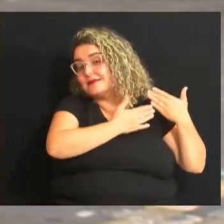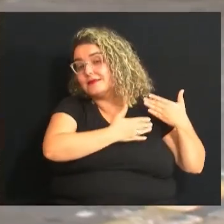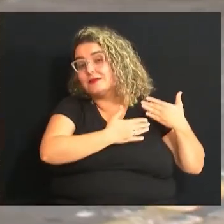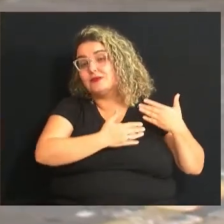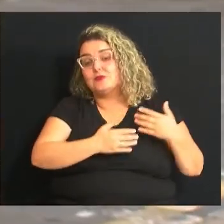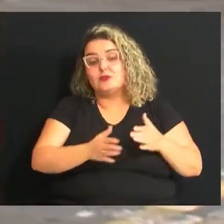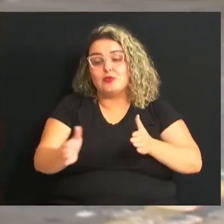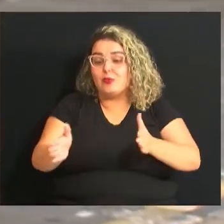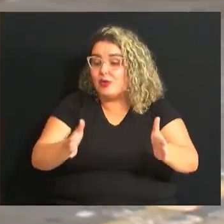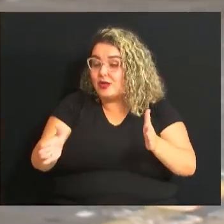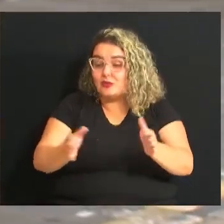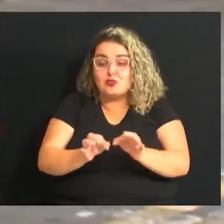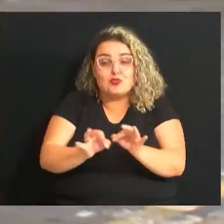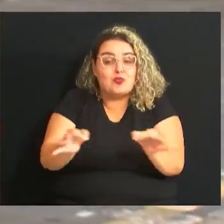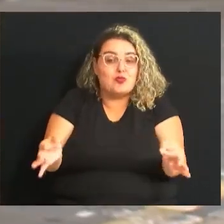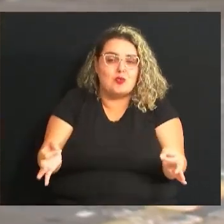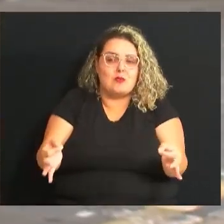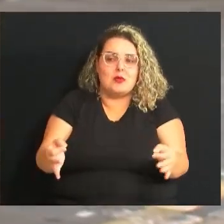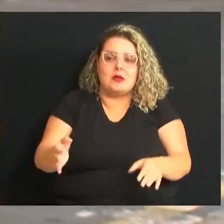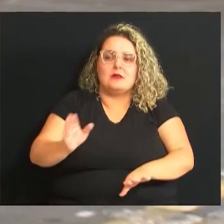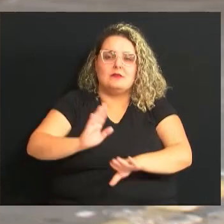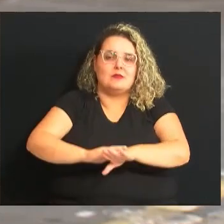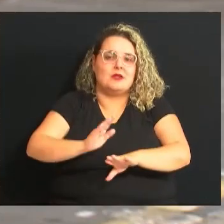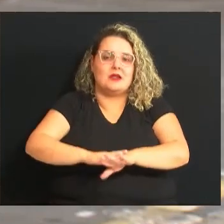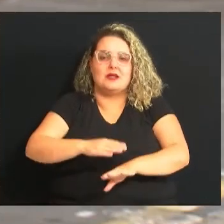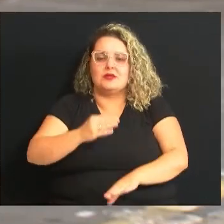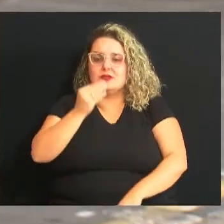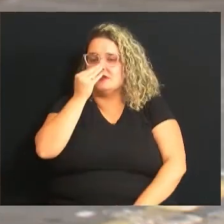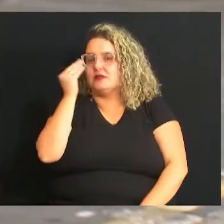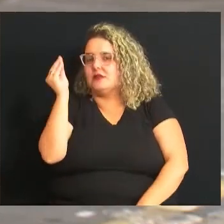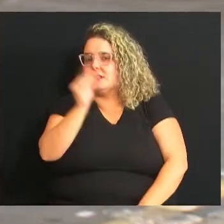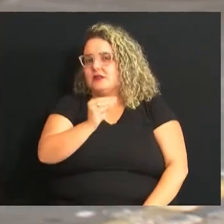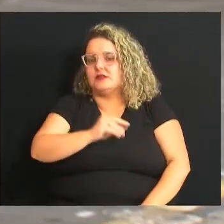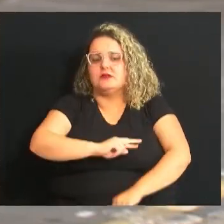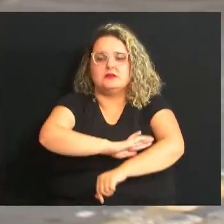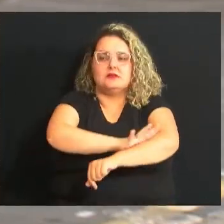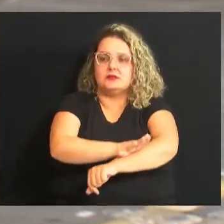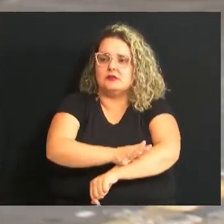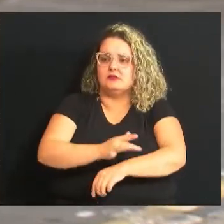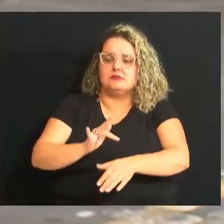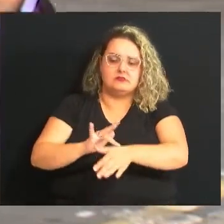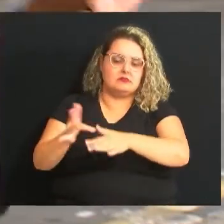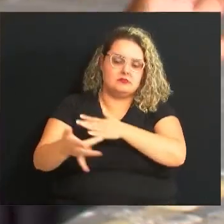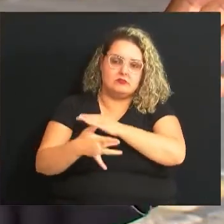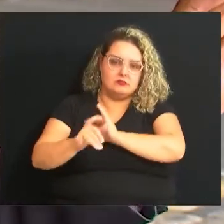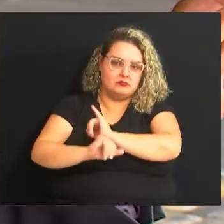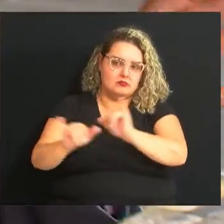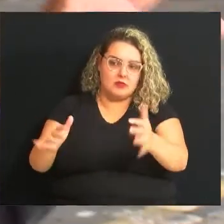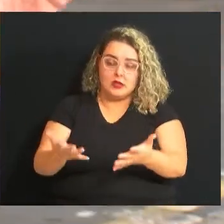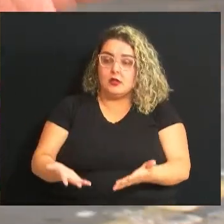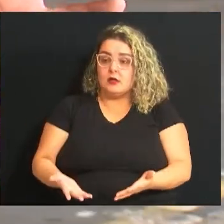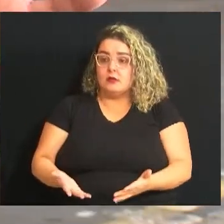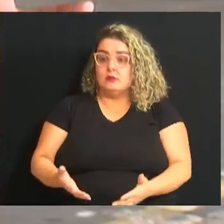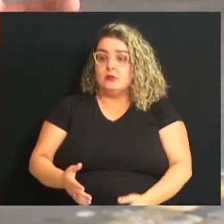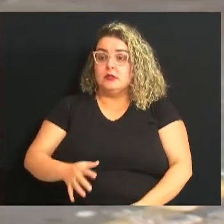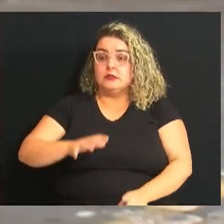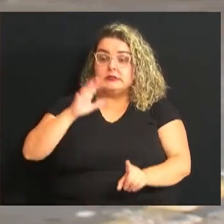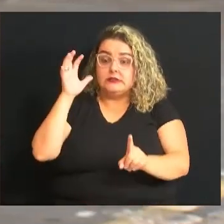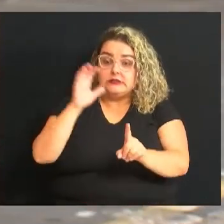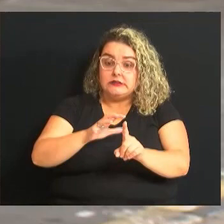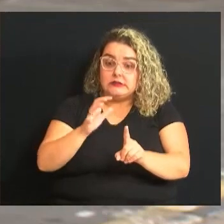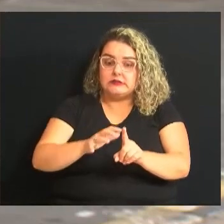práticas, posturas racistas deixem de ser ou de fazer parte da realidade, seja nas manchetes dos jornais, mas